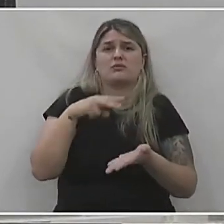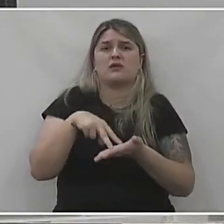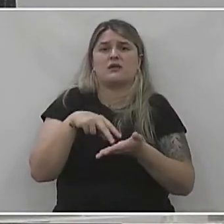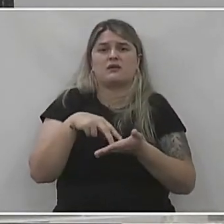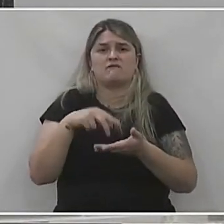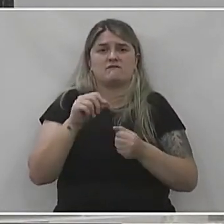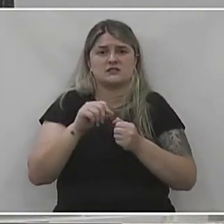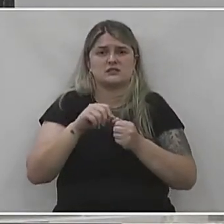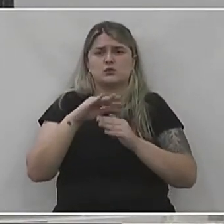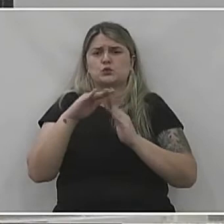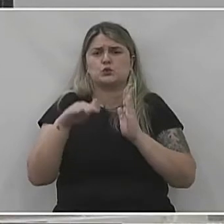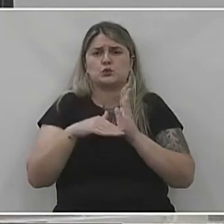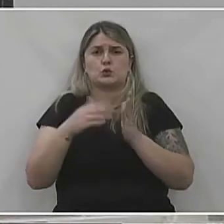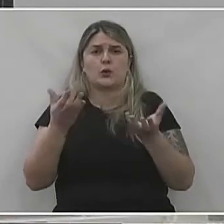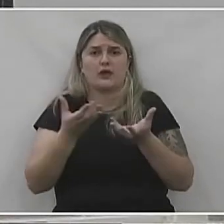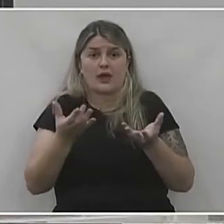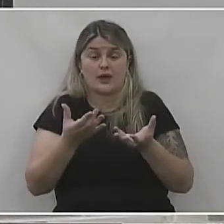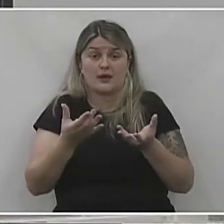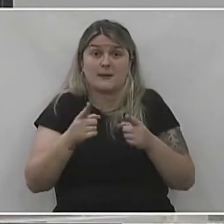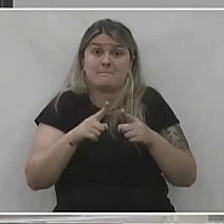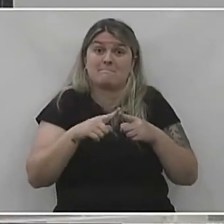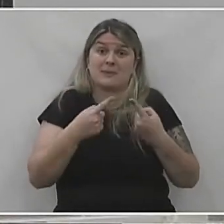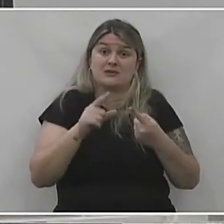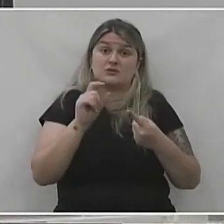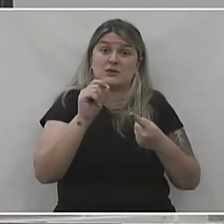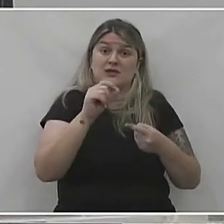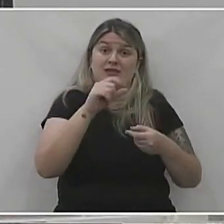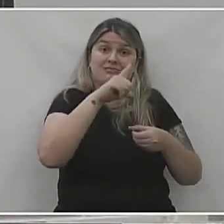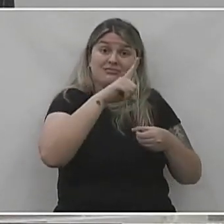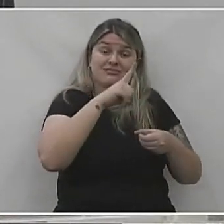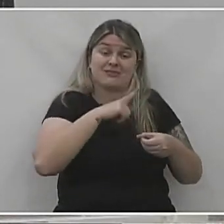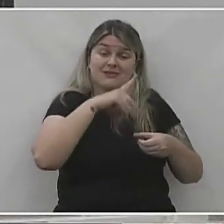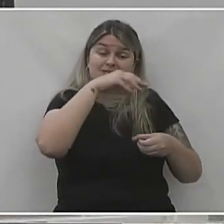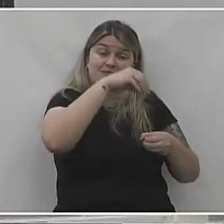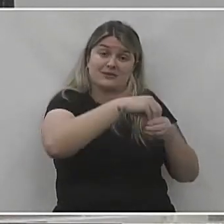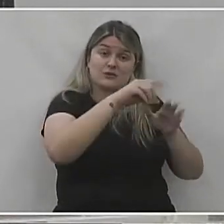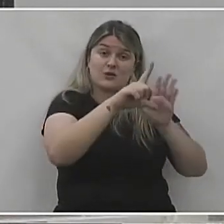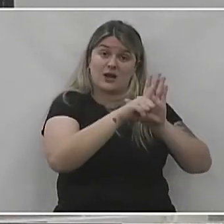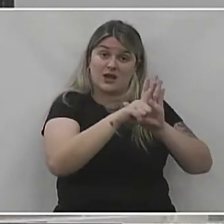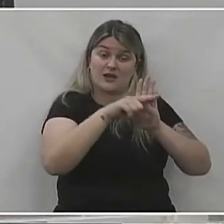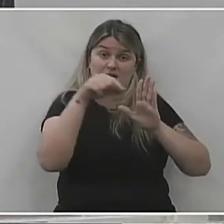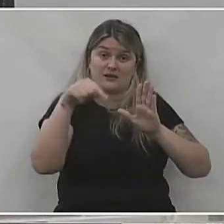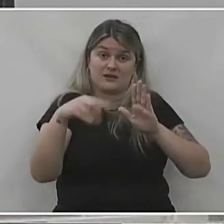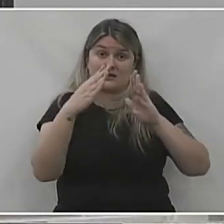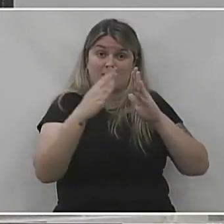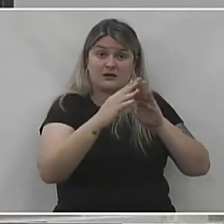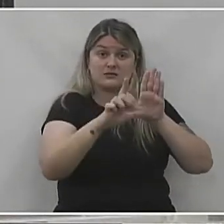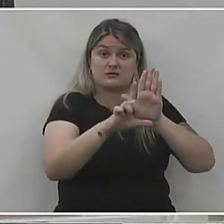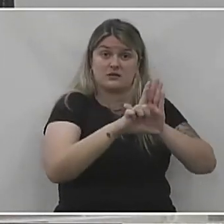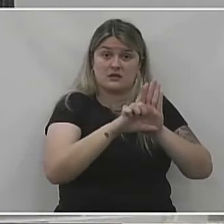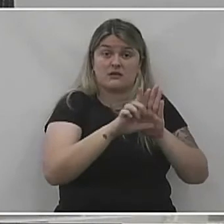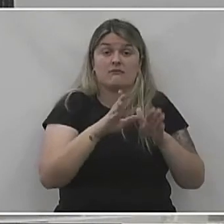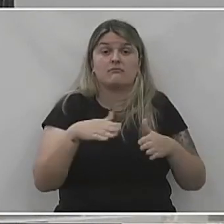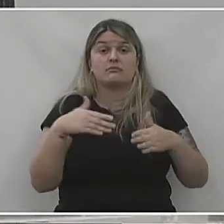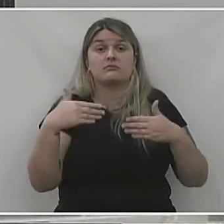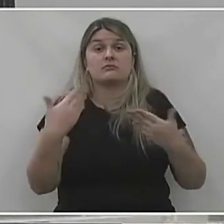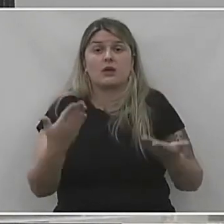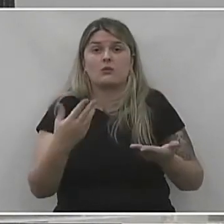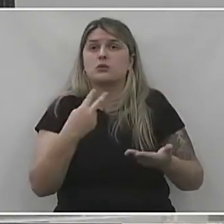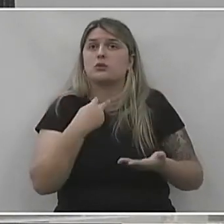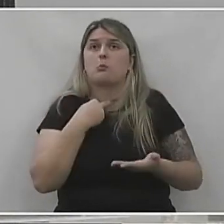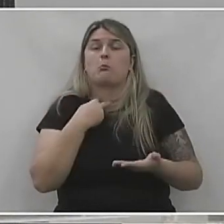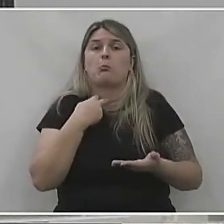tudo que a gente quer mas tudo que está dentro da Lei aqui é uma casa de leis Então